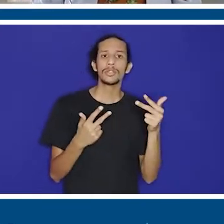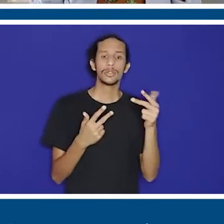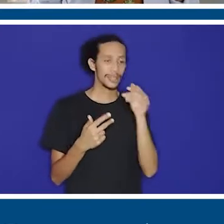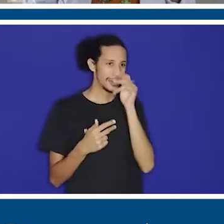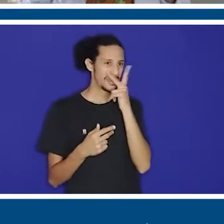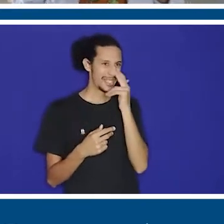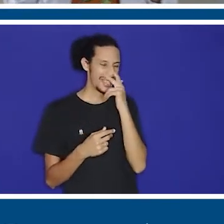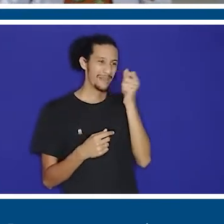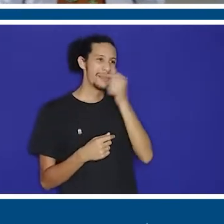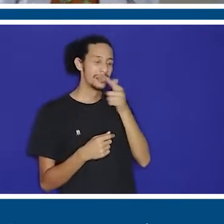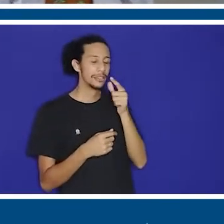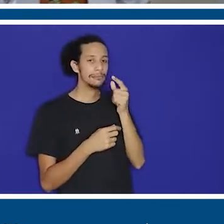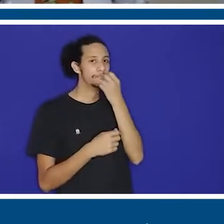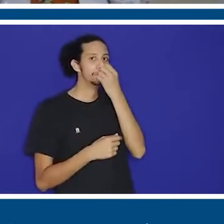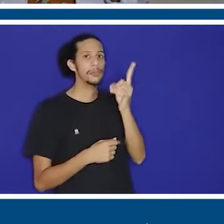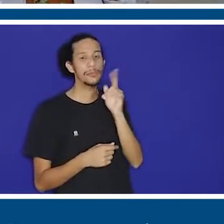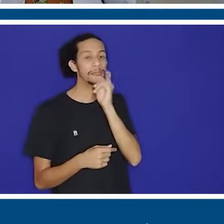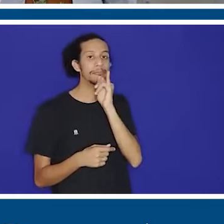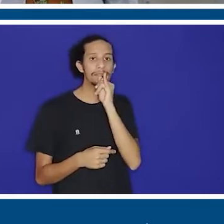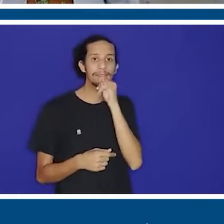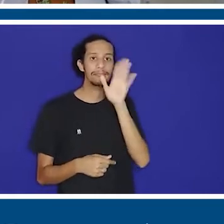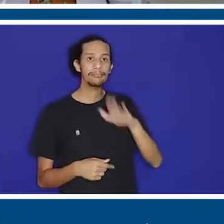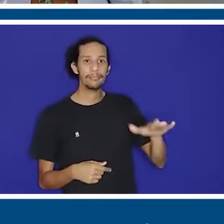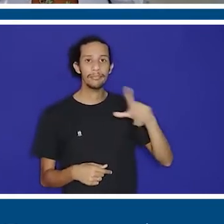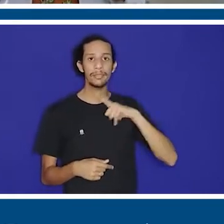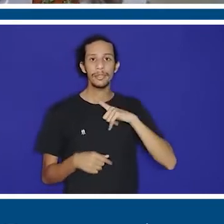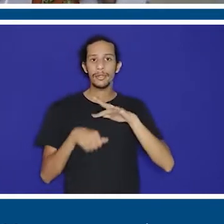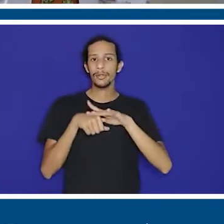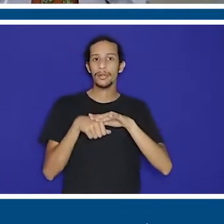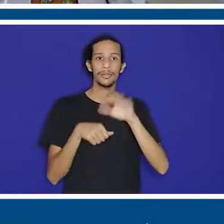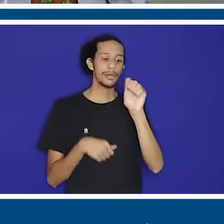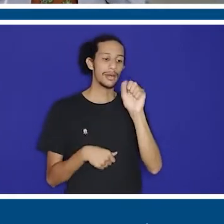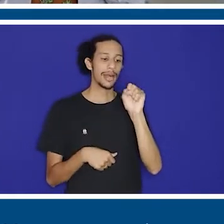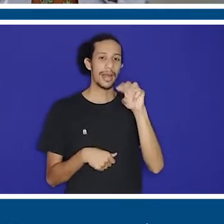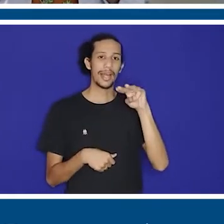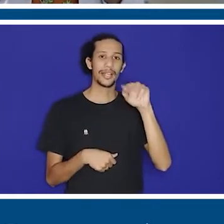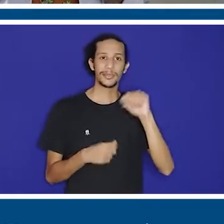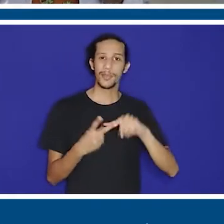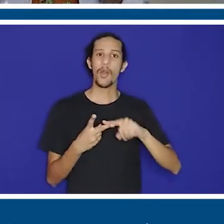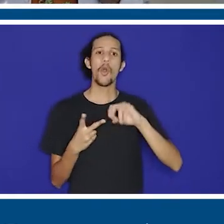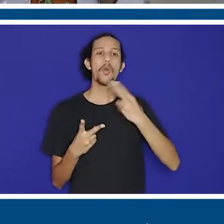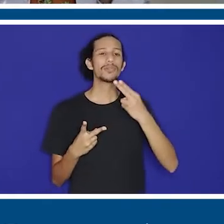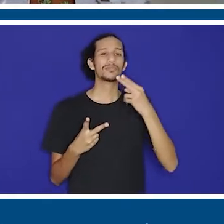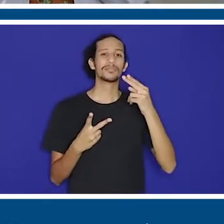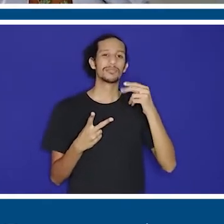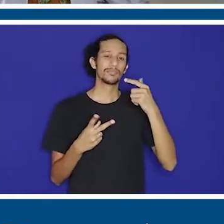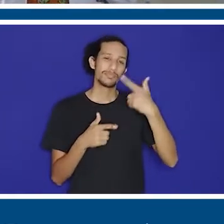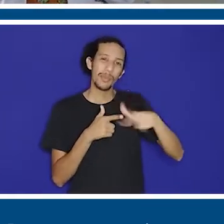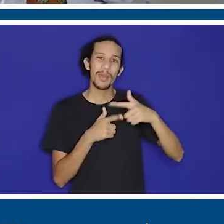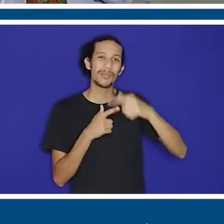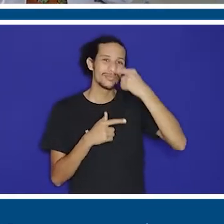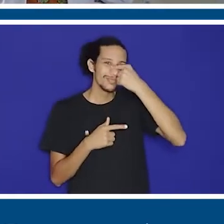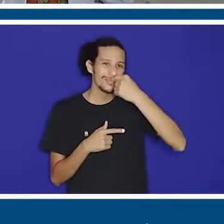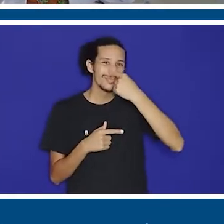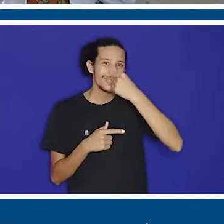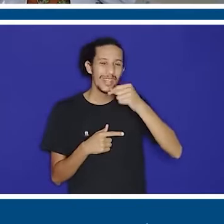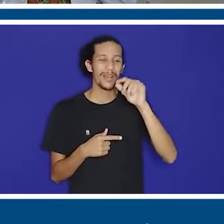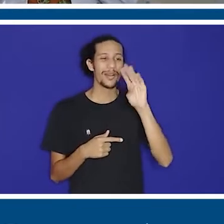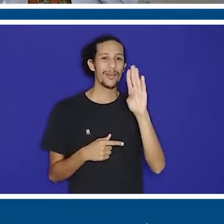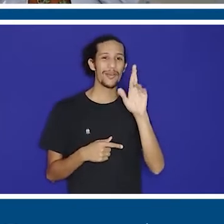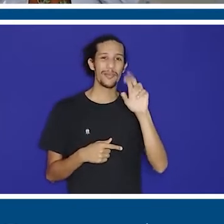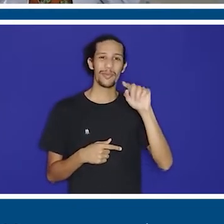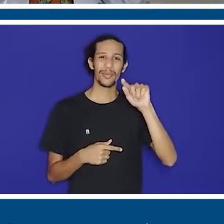indutores do sono, crianças que têm asma, que têm bronquite, que têm problemas respiratórios graves, que têm hipotonia